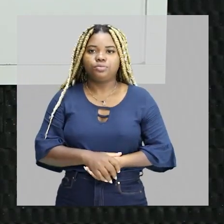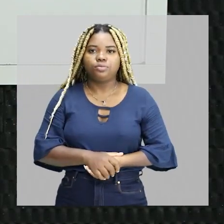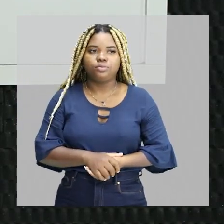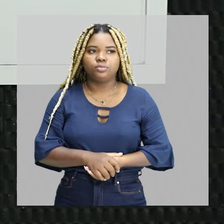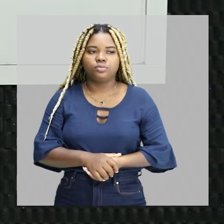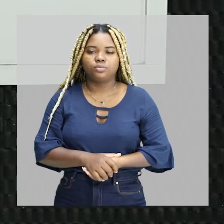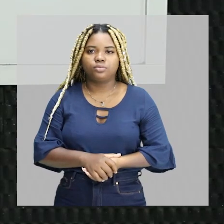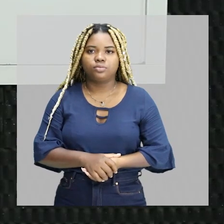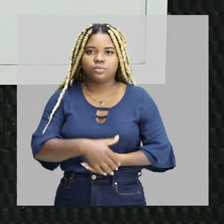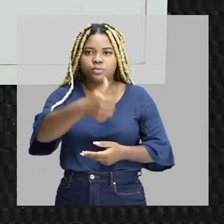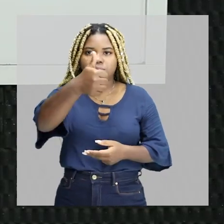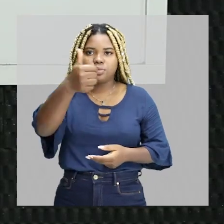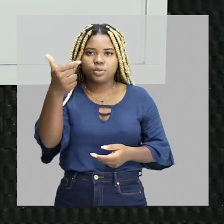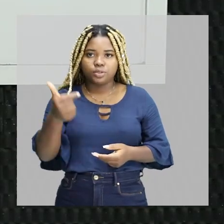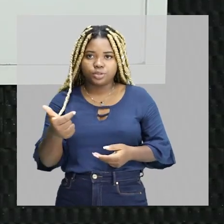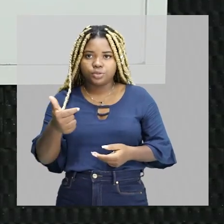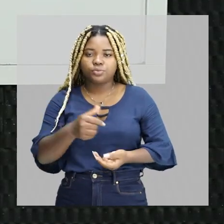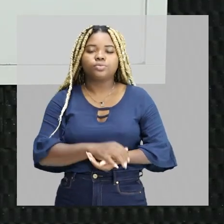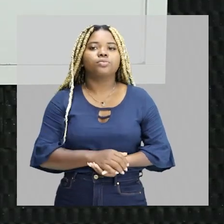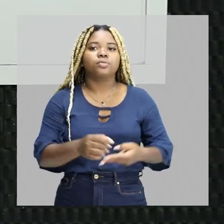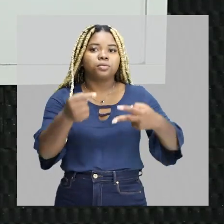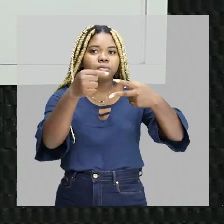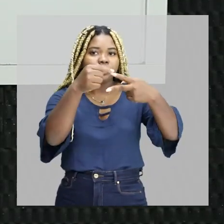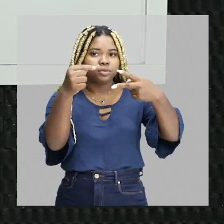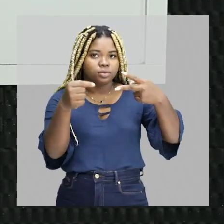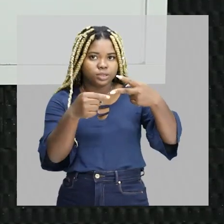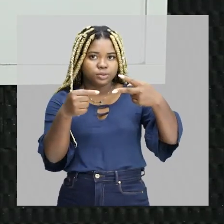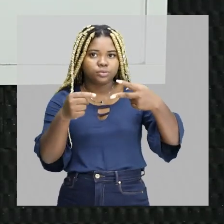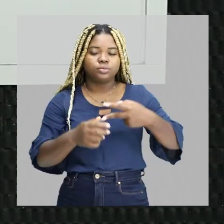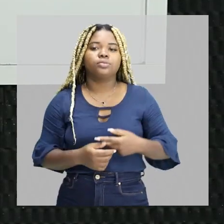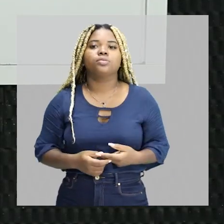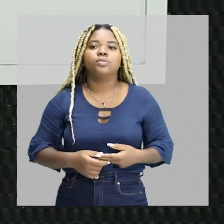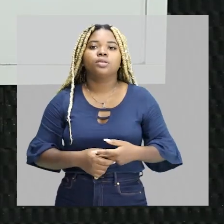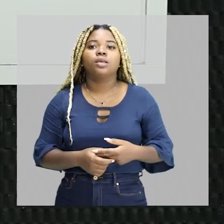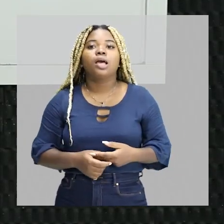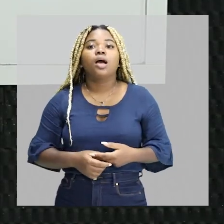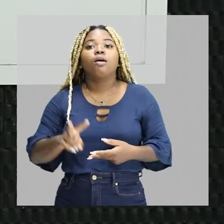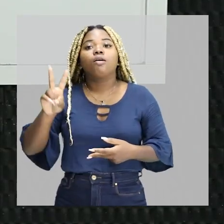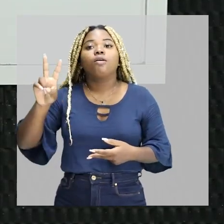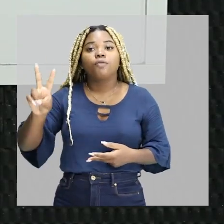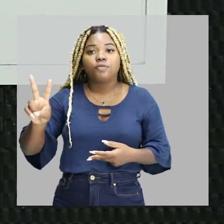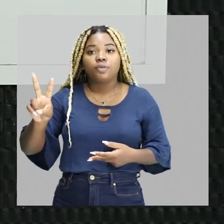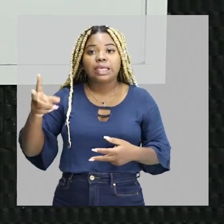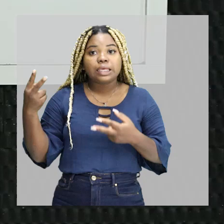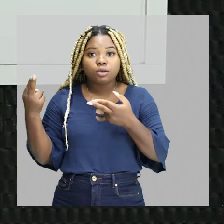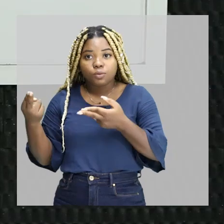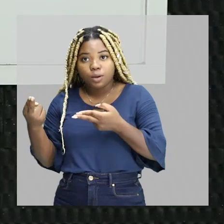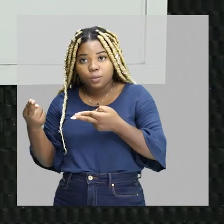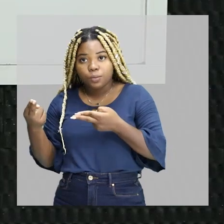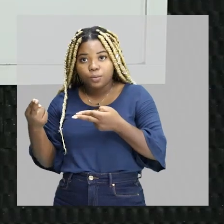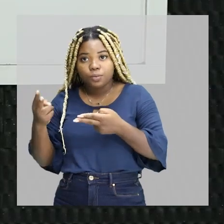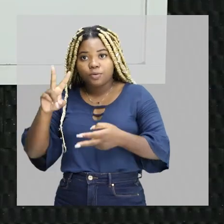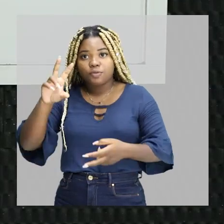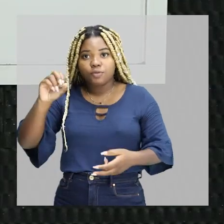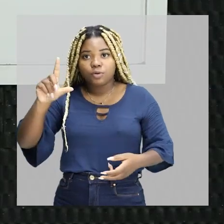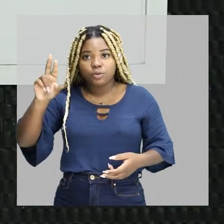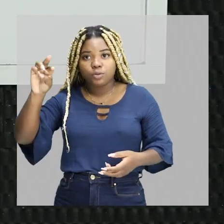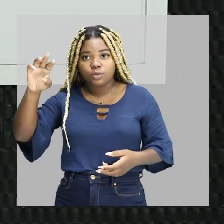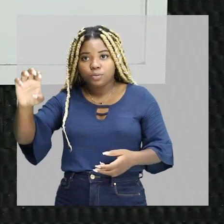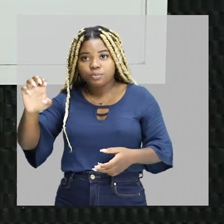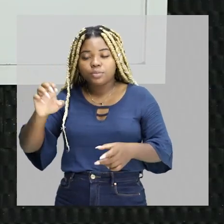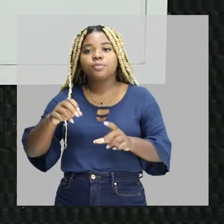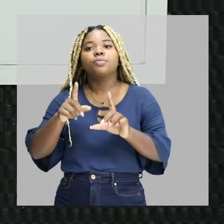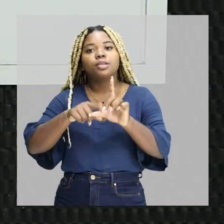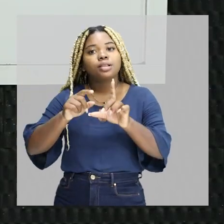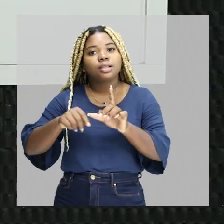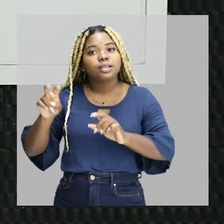Pronto. Então vamos supor que nós temos aqui volumes iguais, tá certo? Apesar de eu ter colocado uma área,